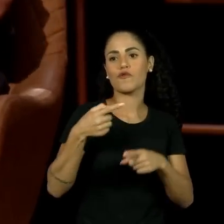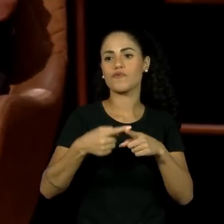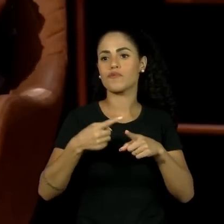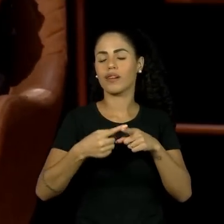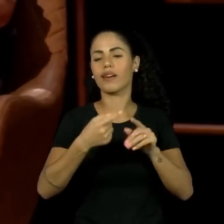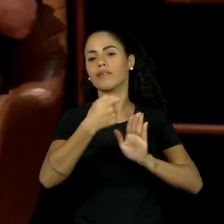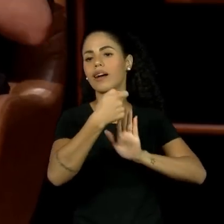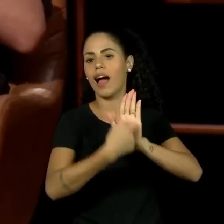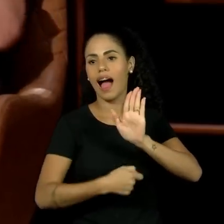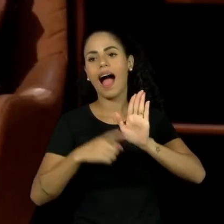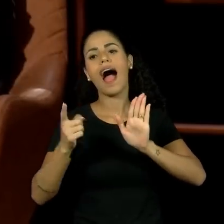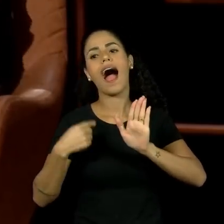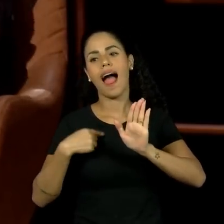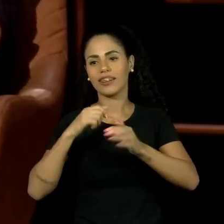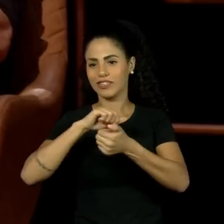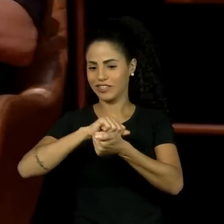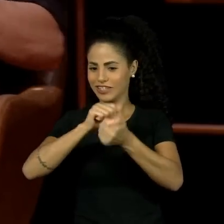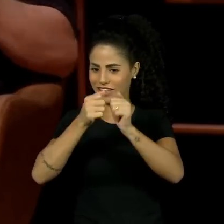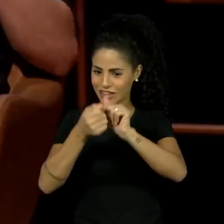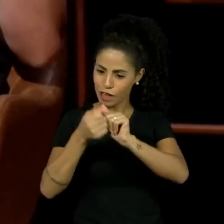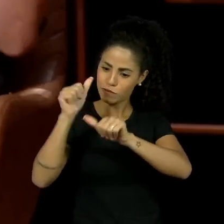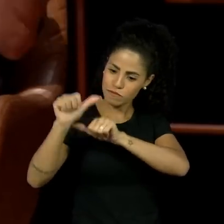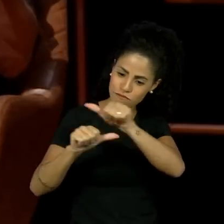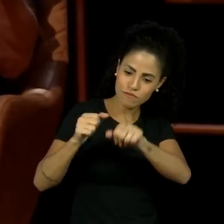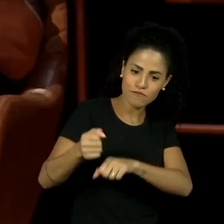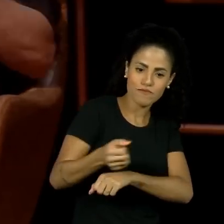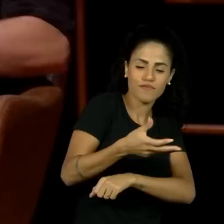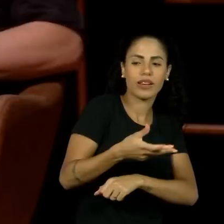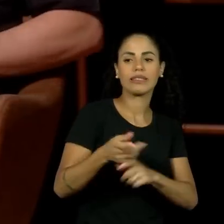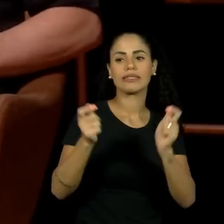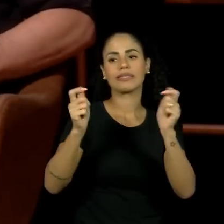para ser relida, para ser revisitada, para